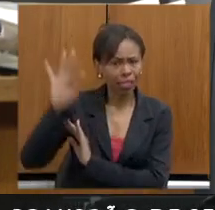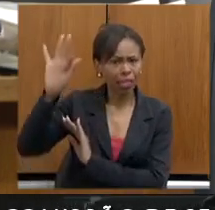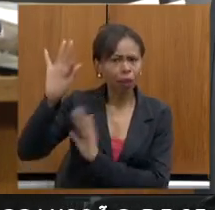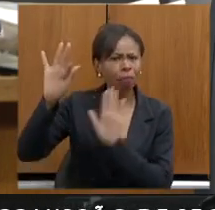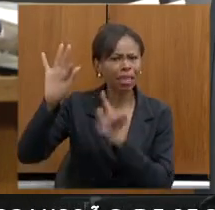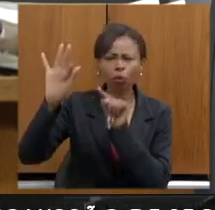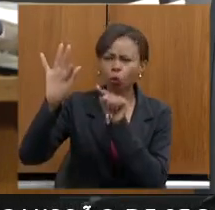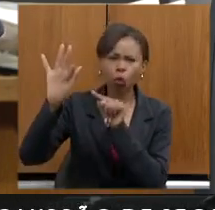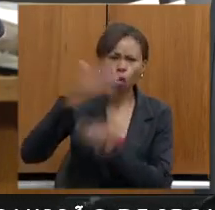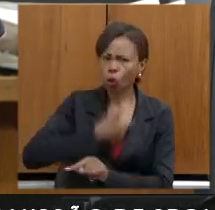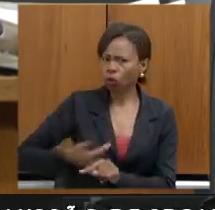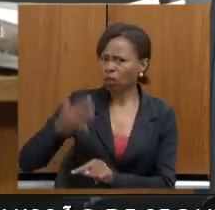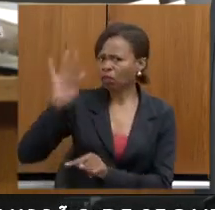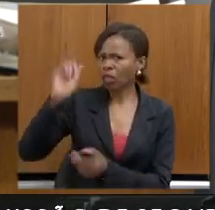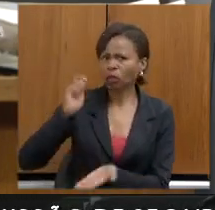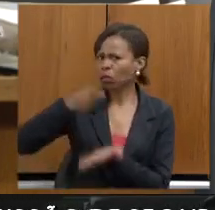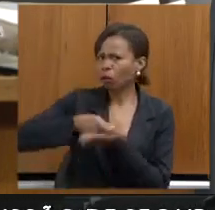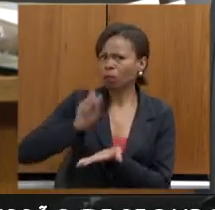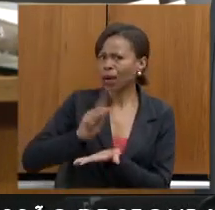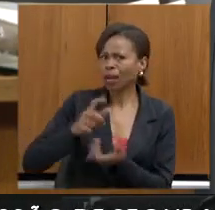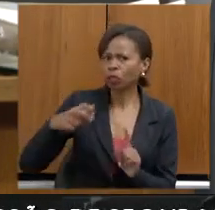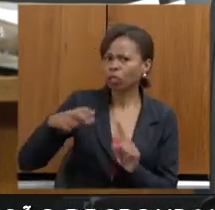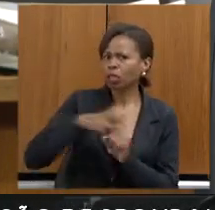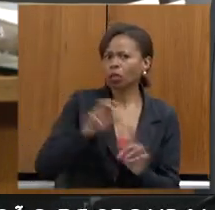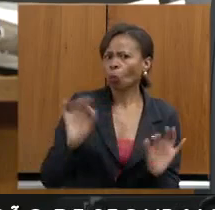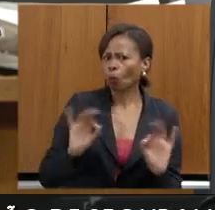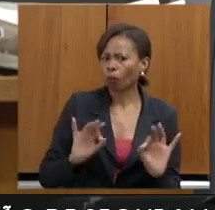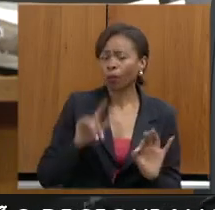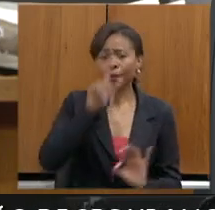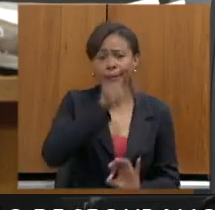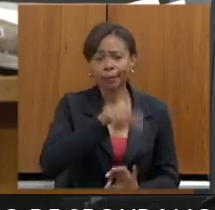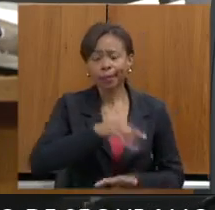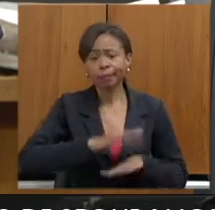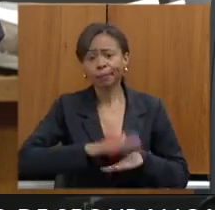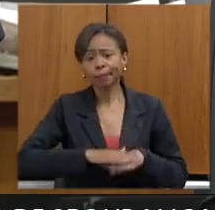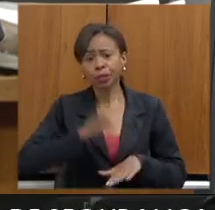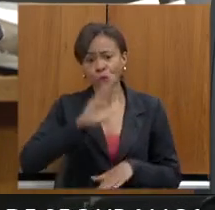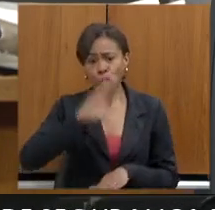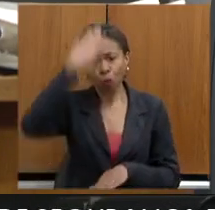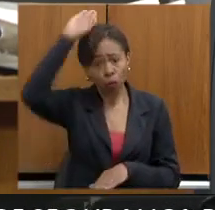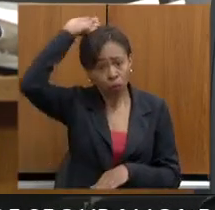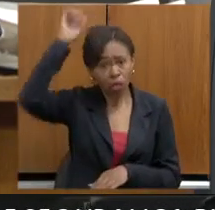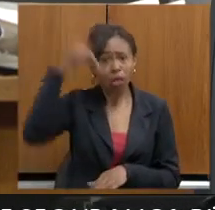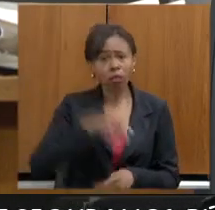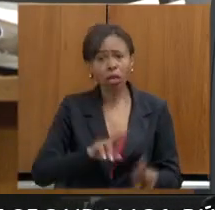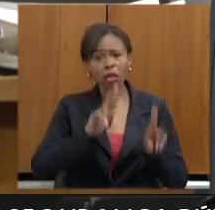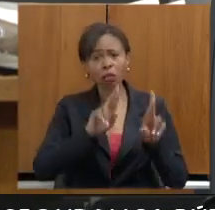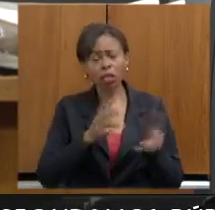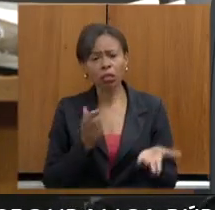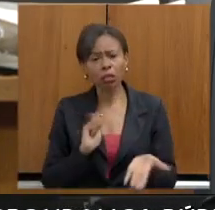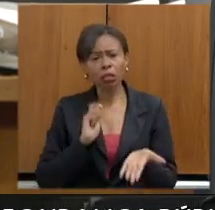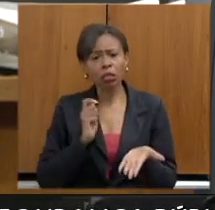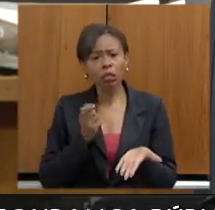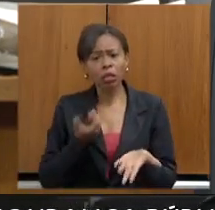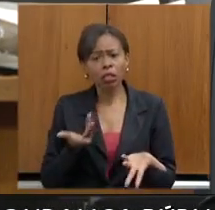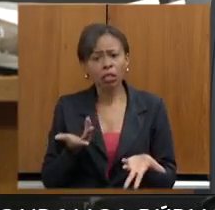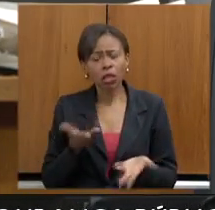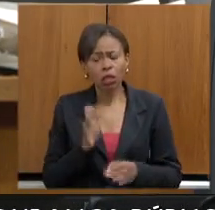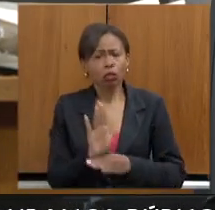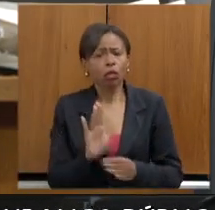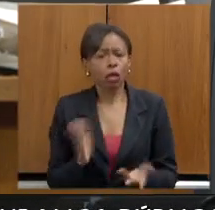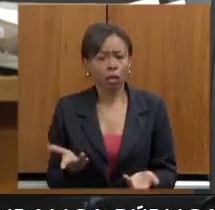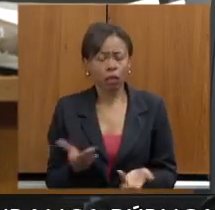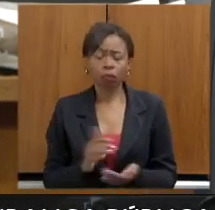atende os acidentes é o estado e são os bombeiros e são os únicos tem o poder de desencarcerar como que é